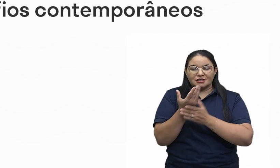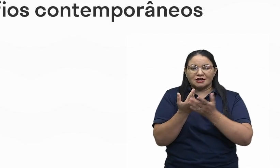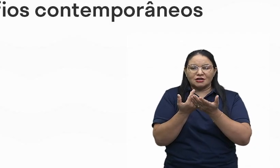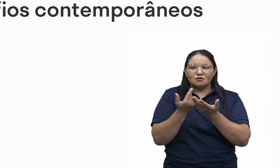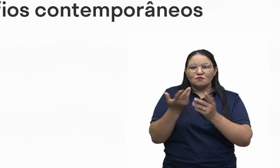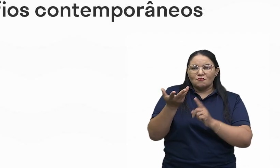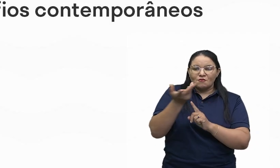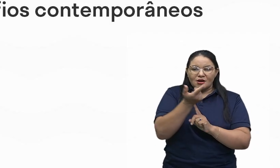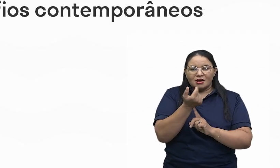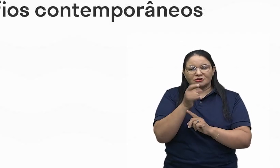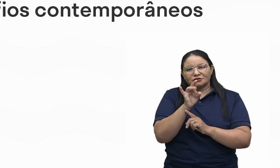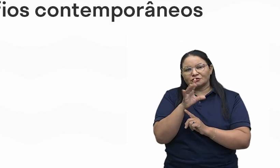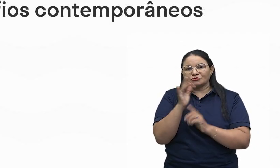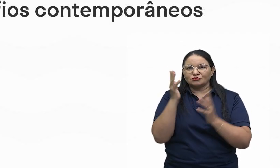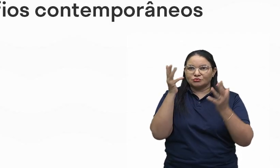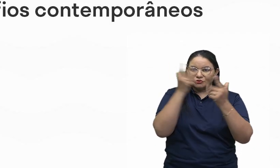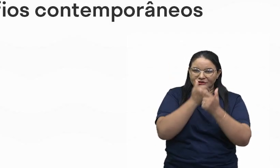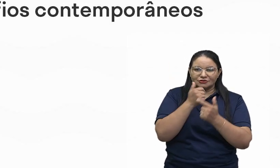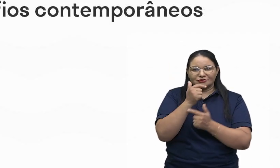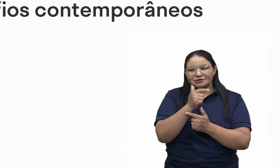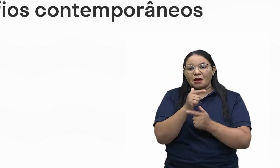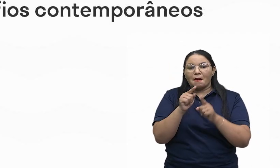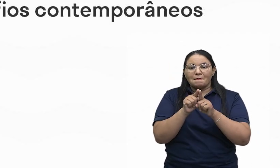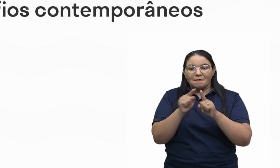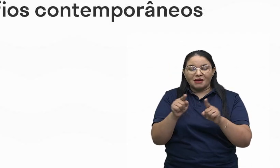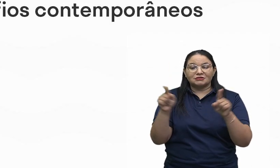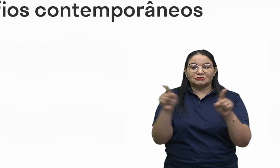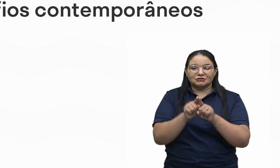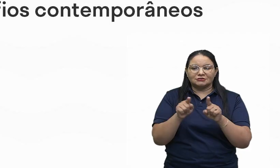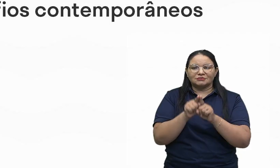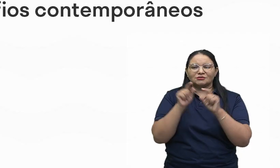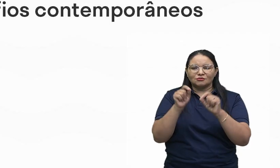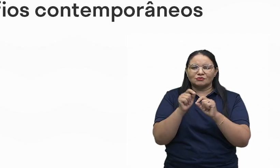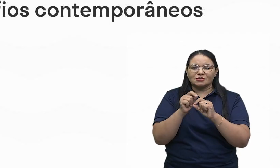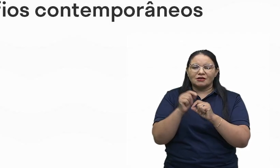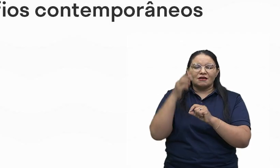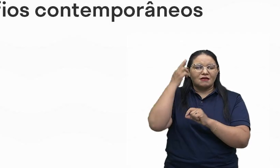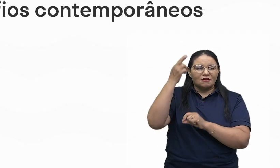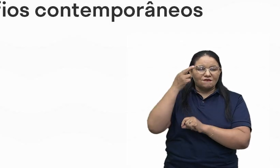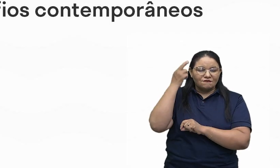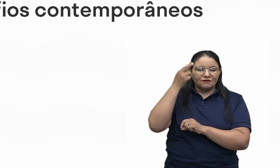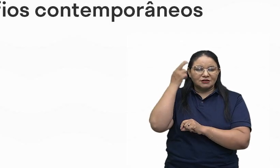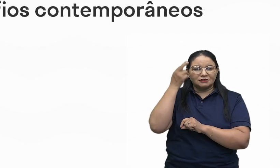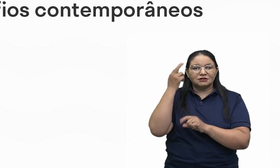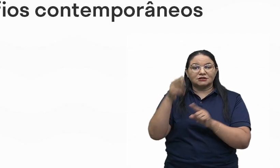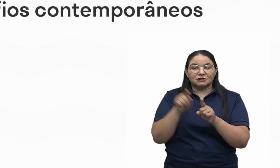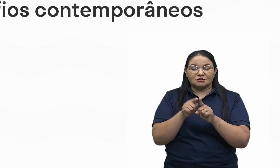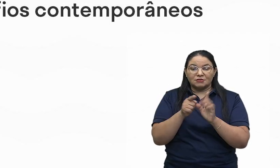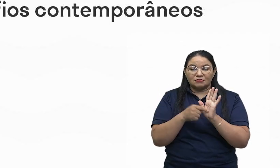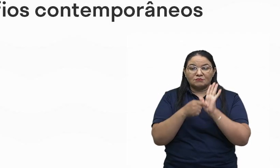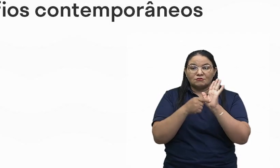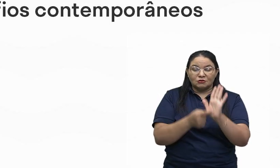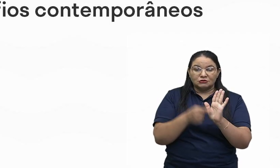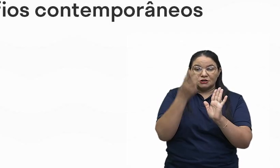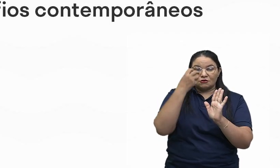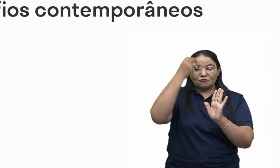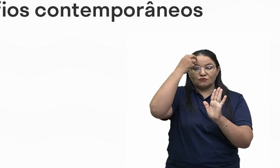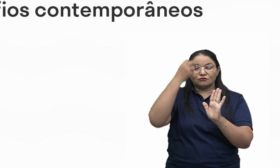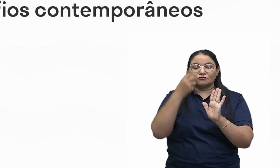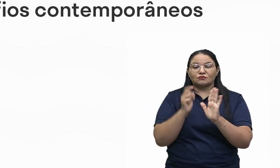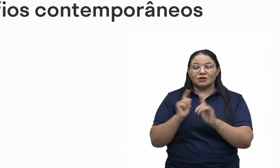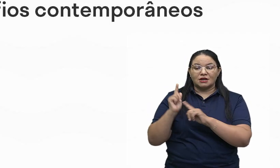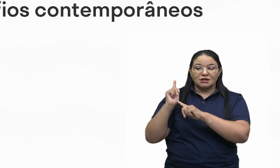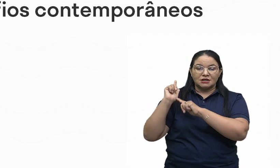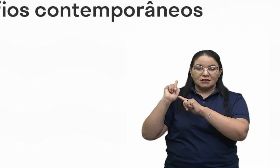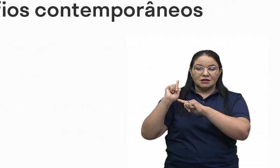para embelezar, mas também para refletir e trazer a questão da cultura e das tradições, além